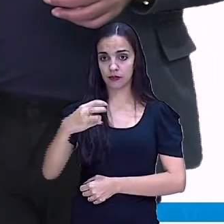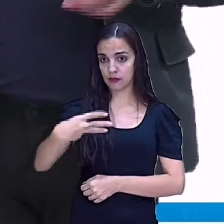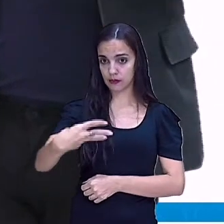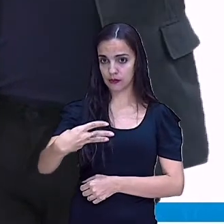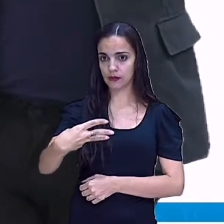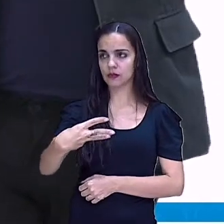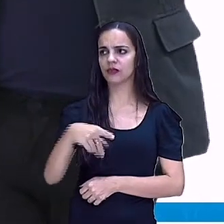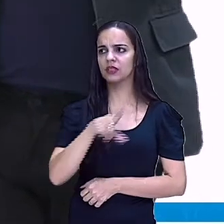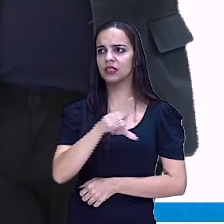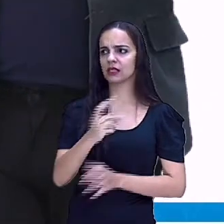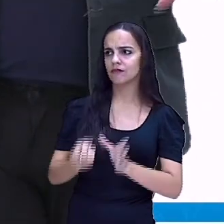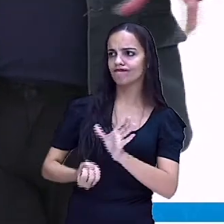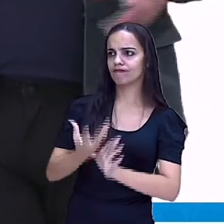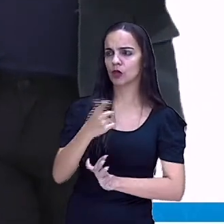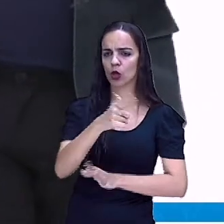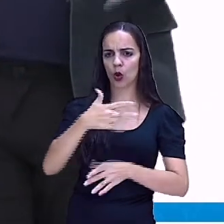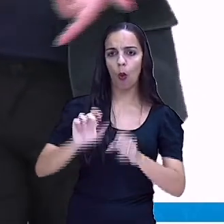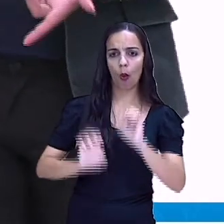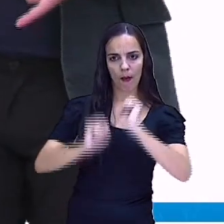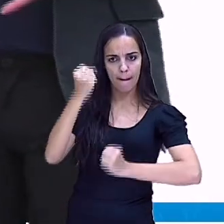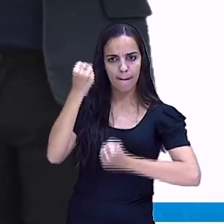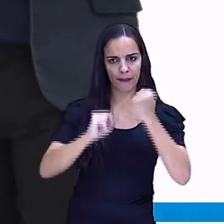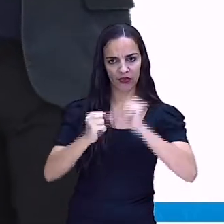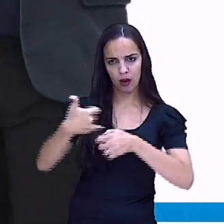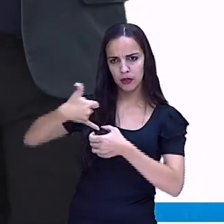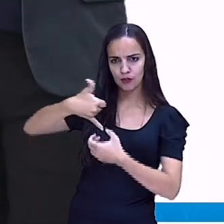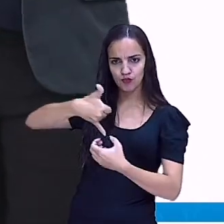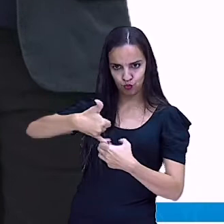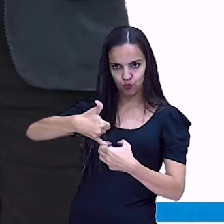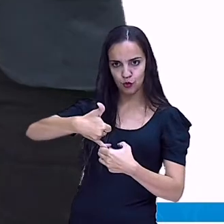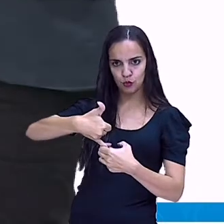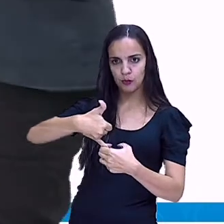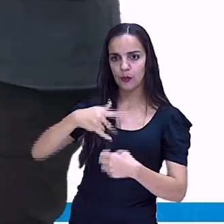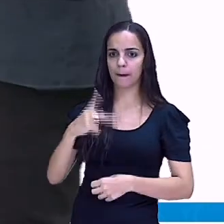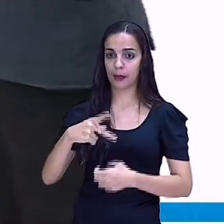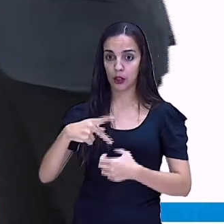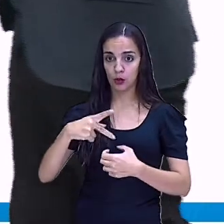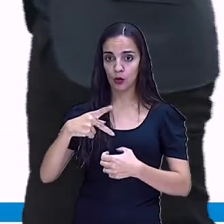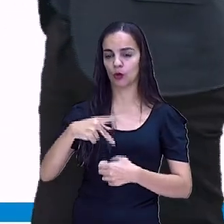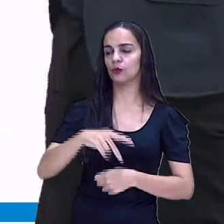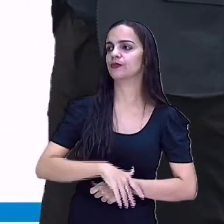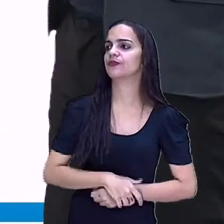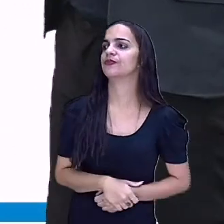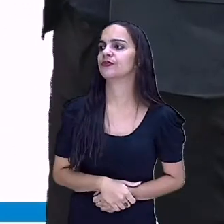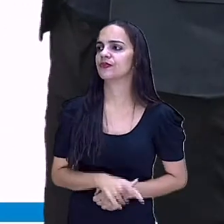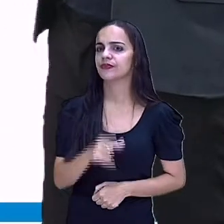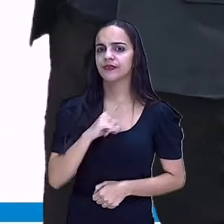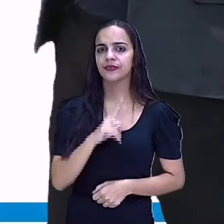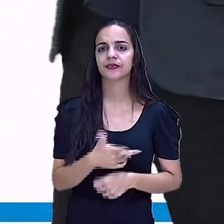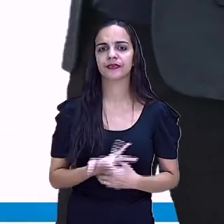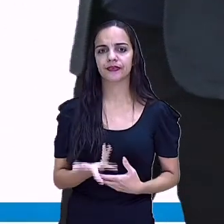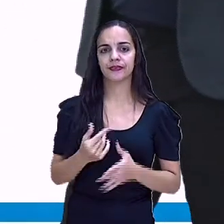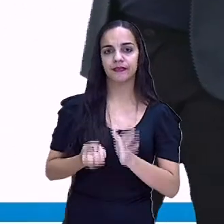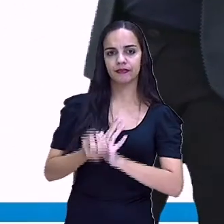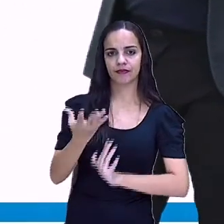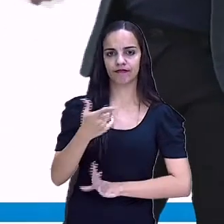1953, após uma extensa campanha popular que tinha como lema: "O petróleo é nosso".